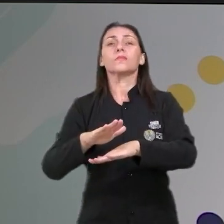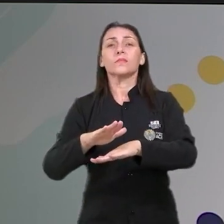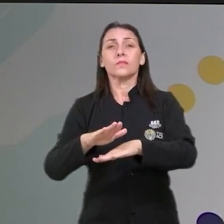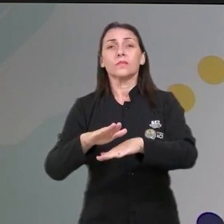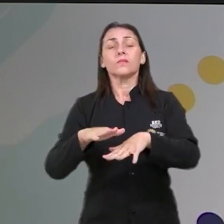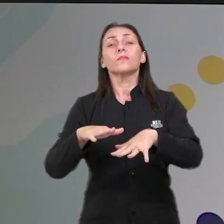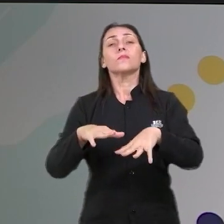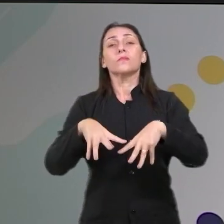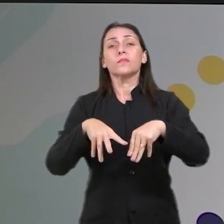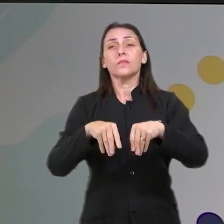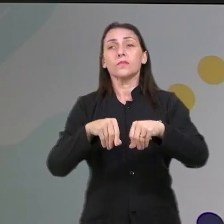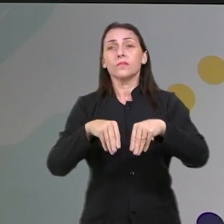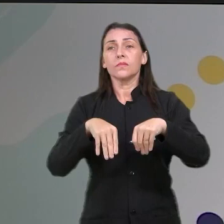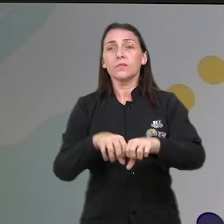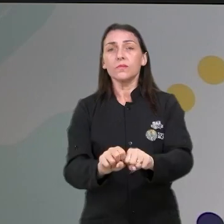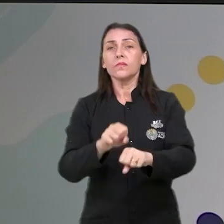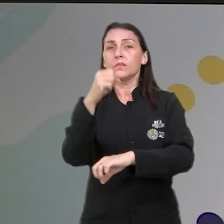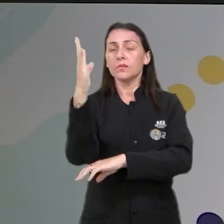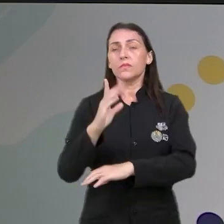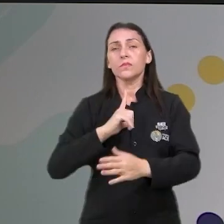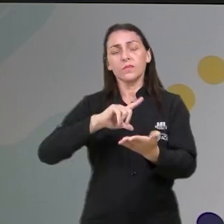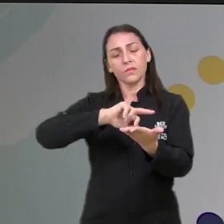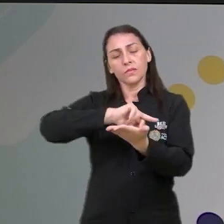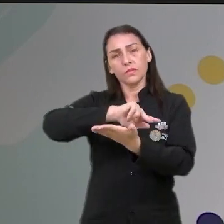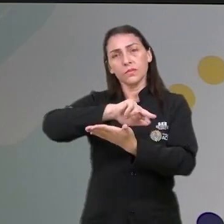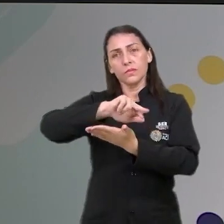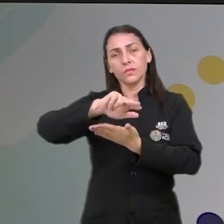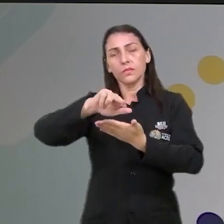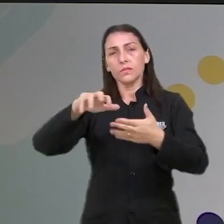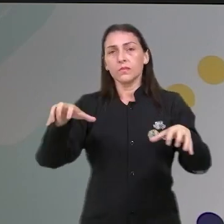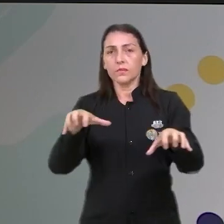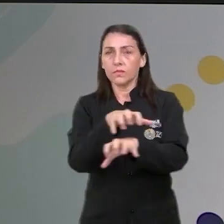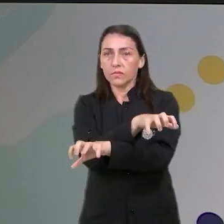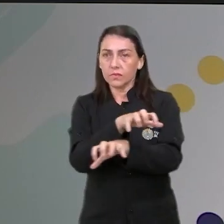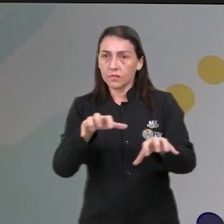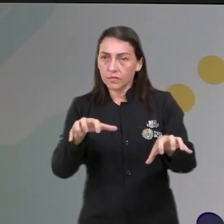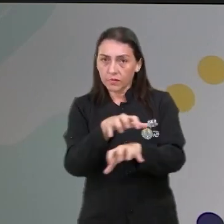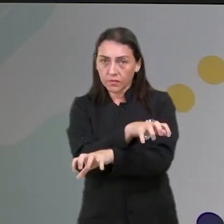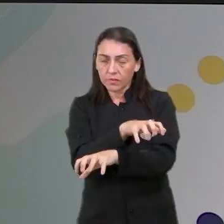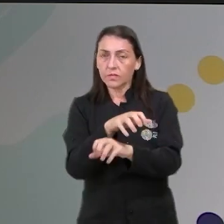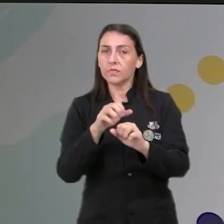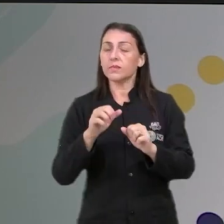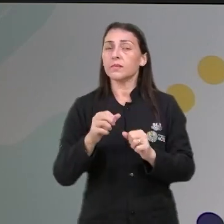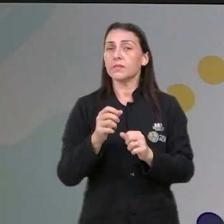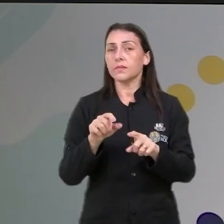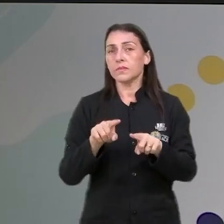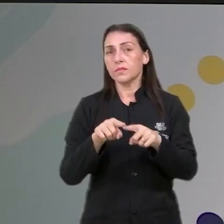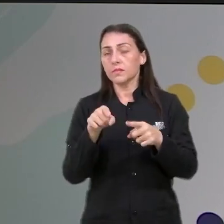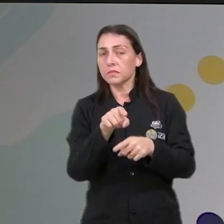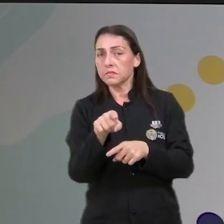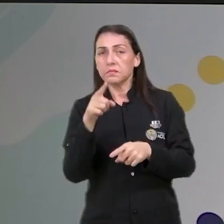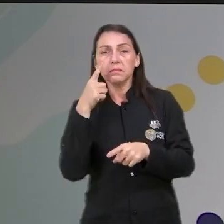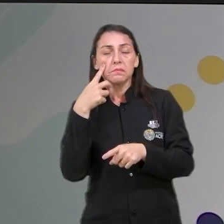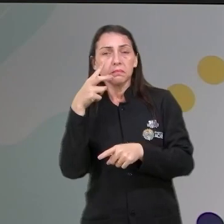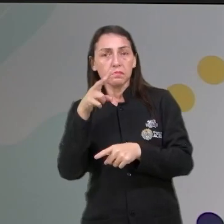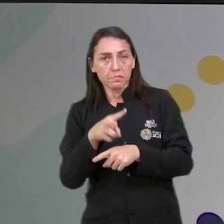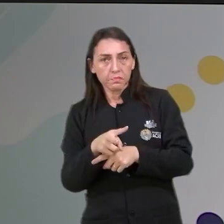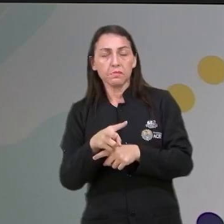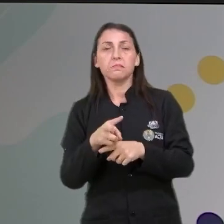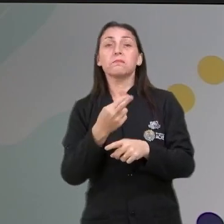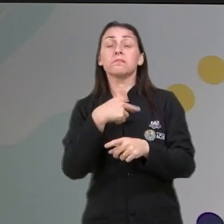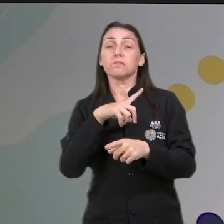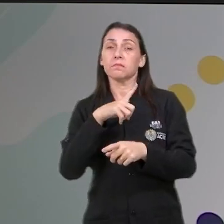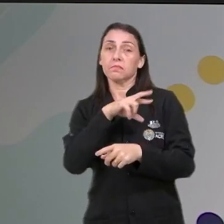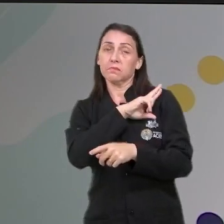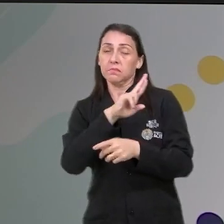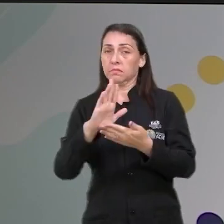território brasileiro, ele tem inúmeros domínios morfoclimáticos, tá? Que nem sempre, como vocês vão ver daqui a pouco, vai